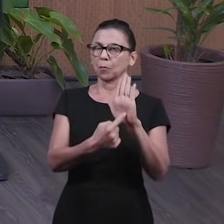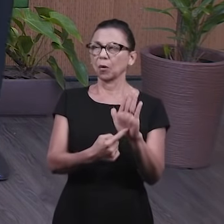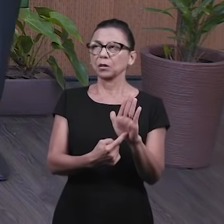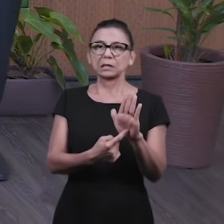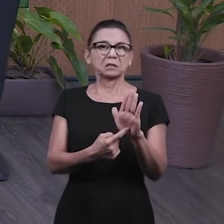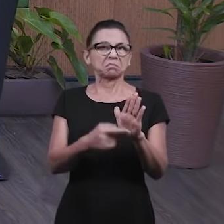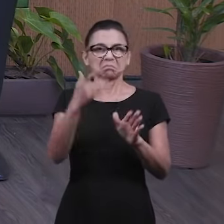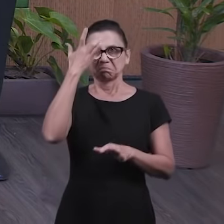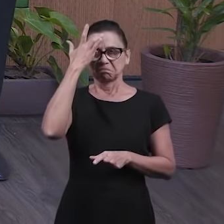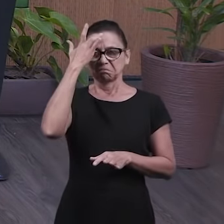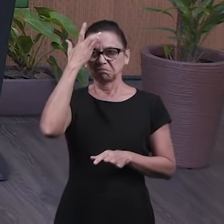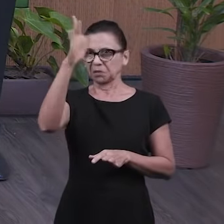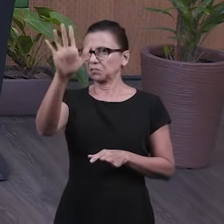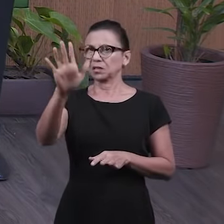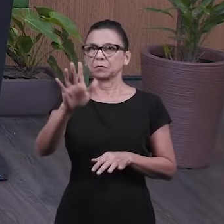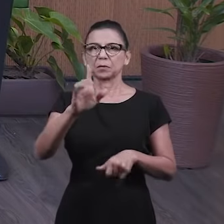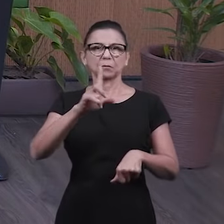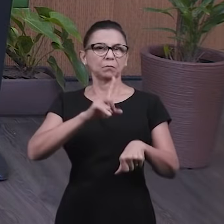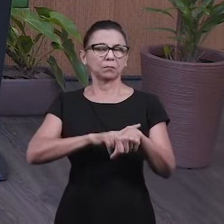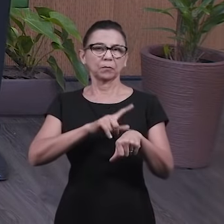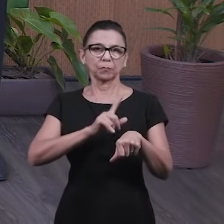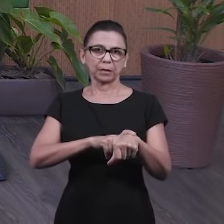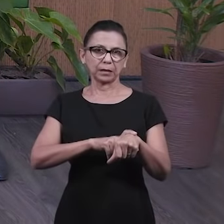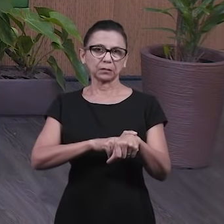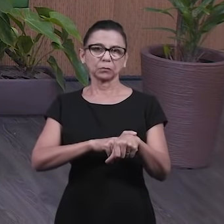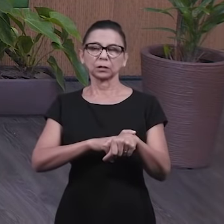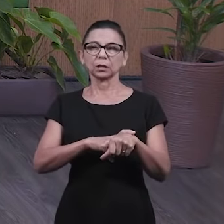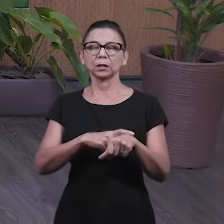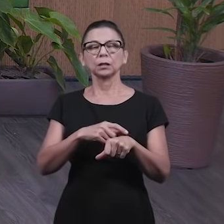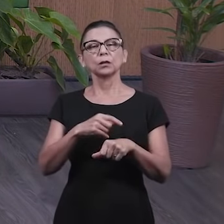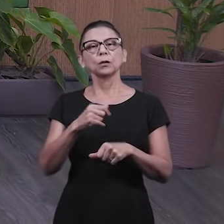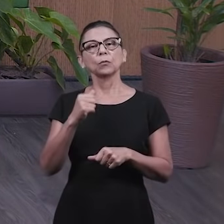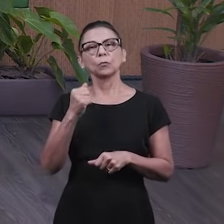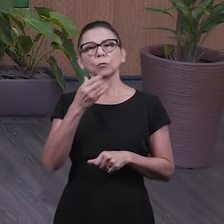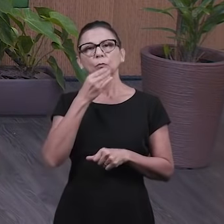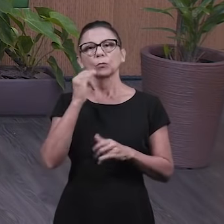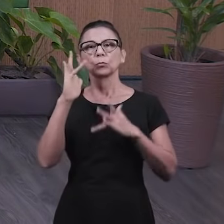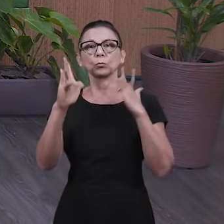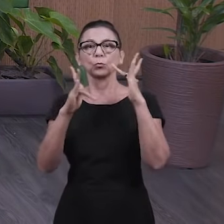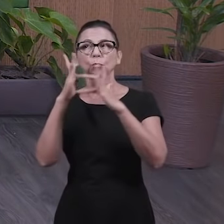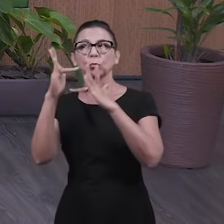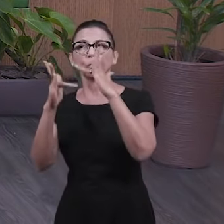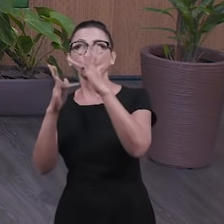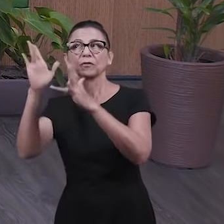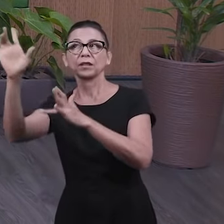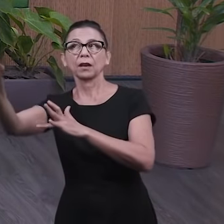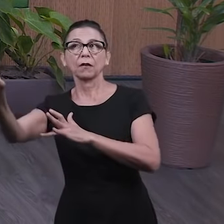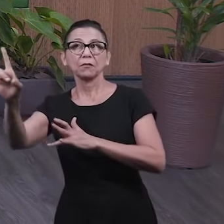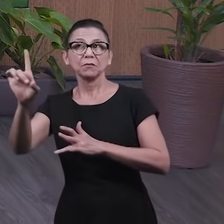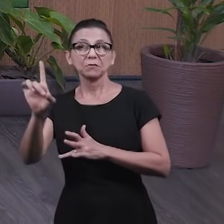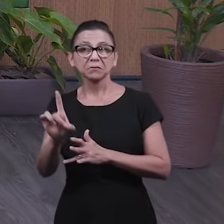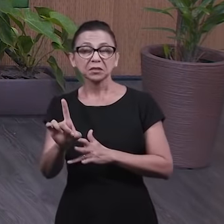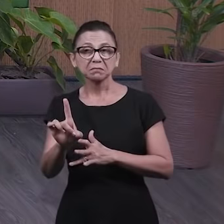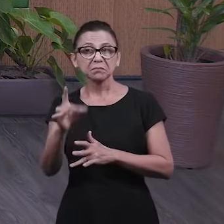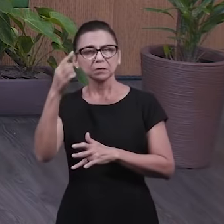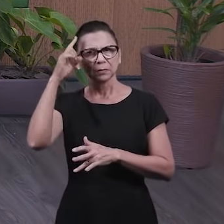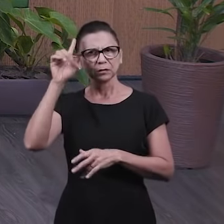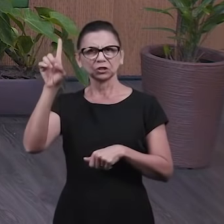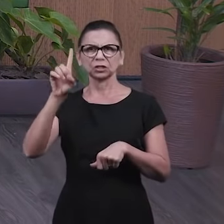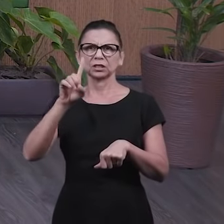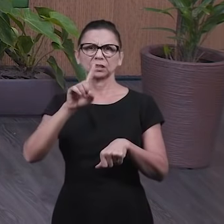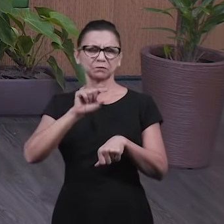de chegar, a respeito da vinda de Jesus está aqui na palavra. Daquele dia e hora, ninguém